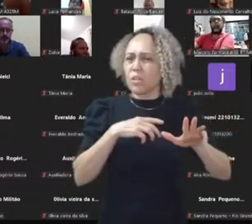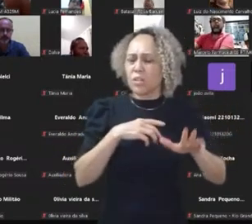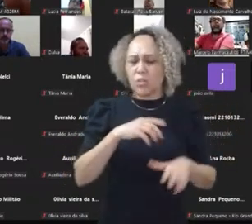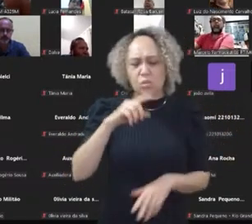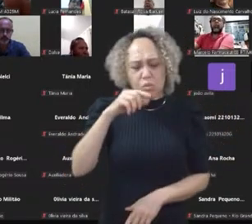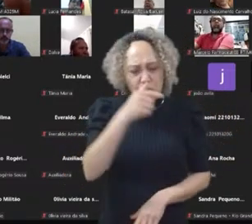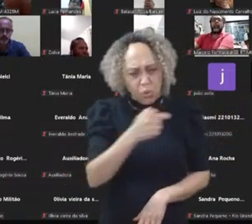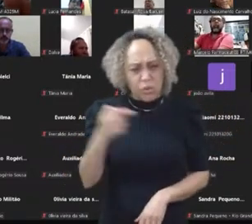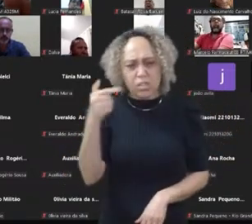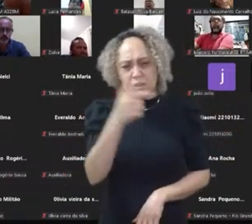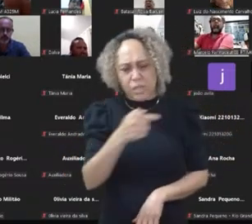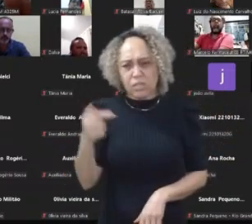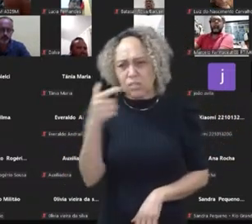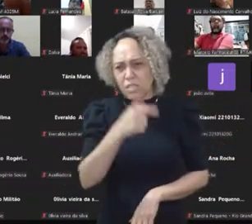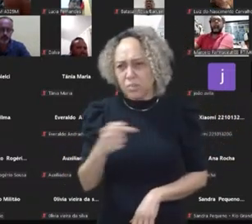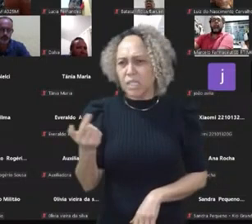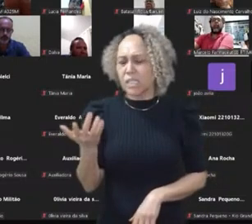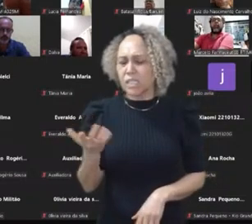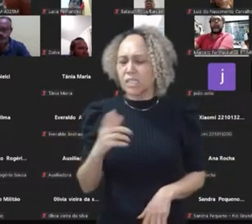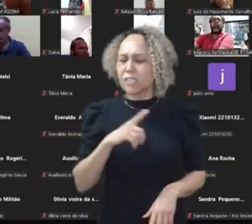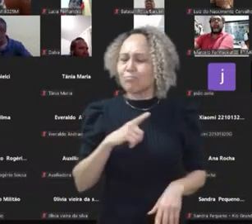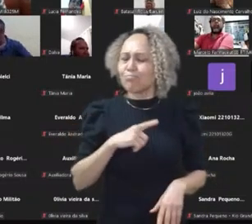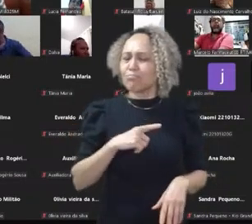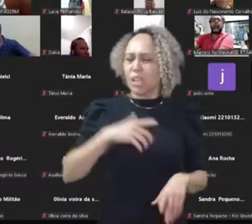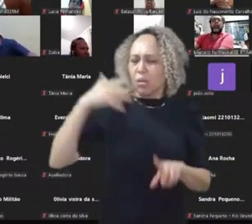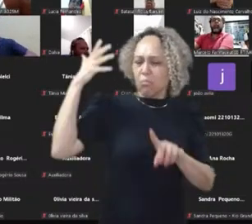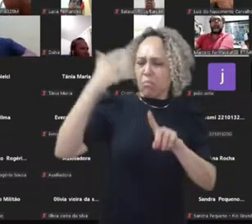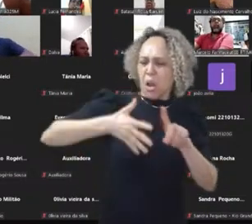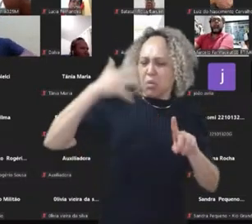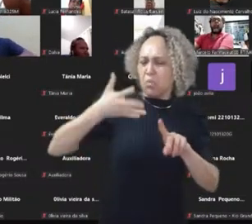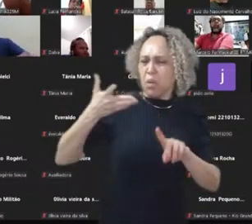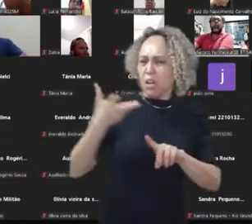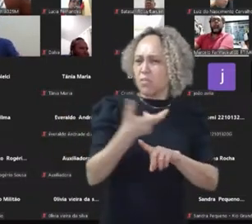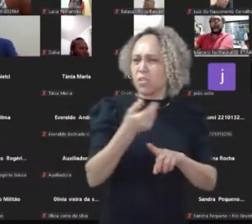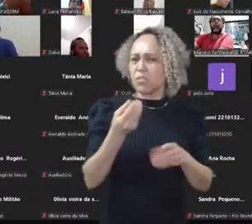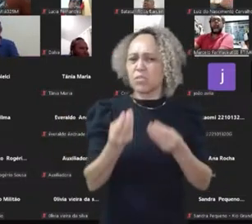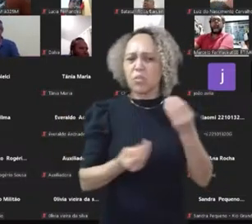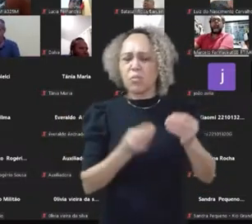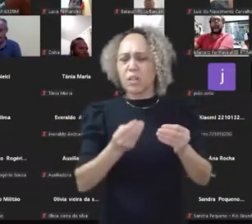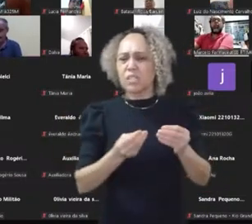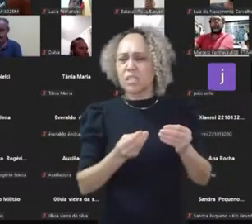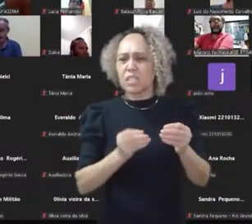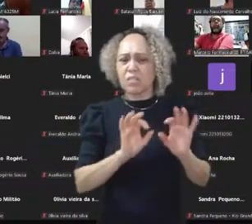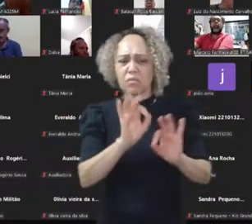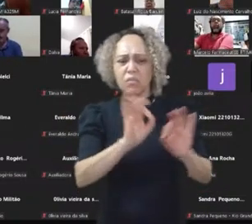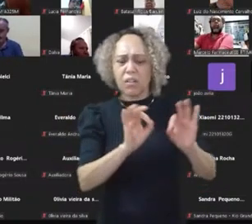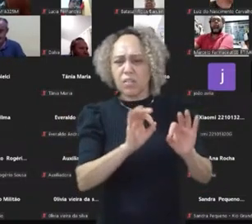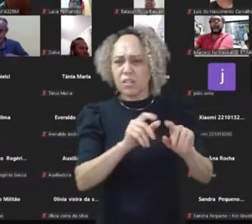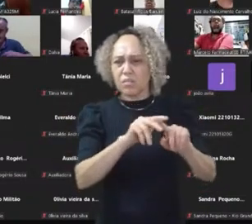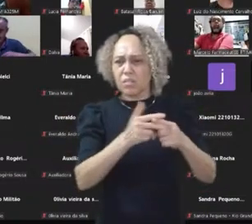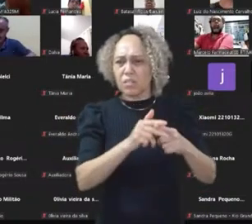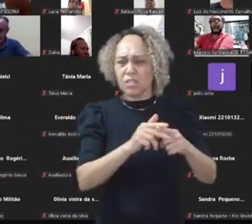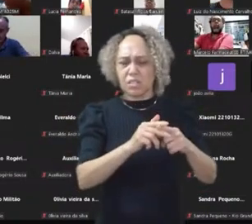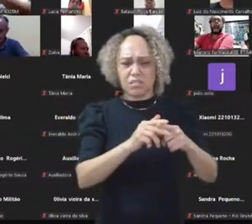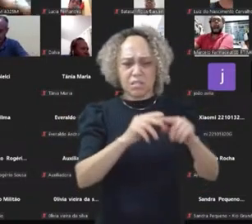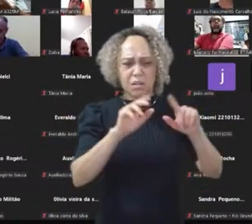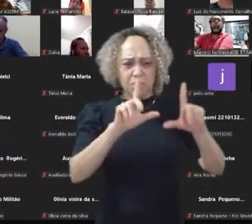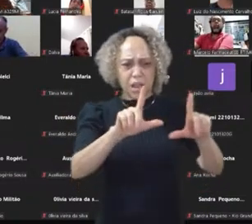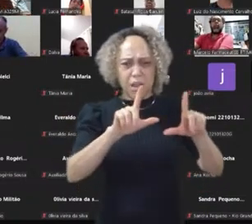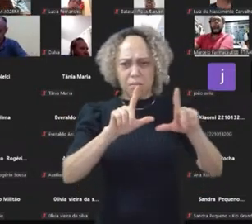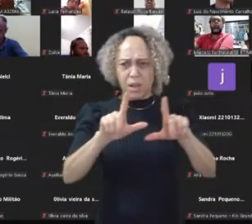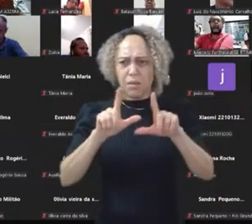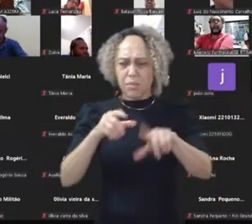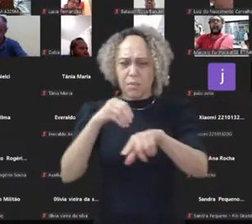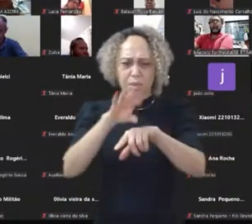semana e como que a gente consegue organizar eh usando esse tipo de ferramenta pro bem ou seja a gente em vez de ser